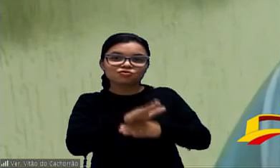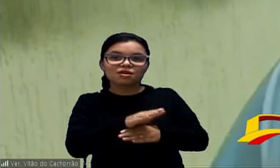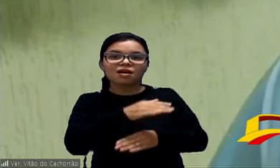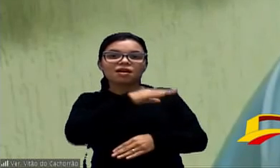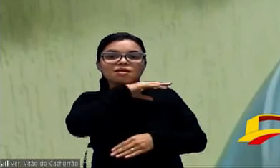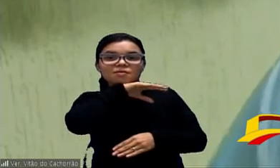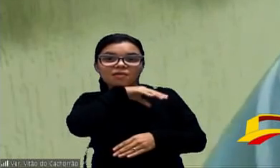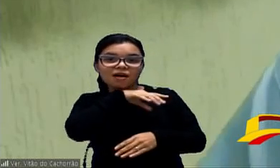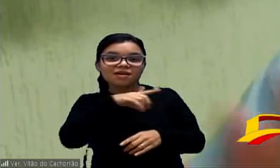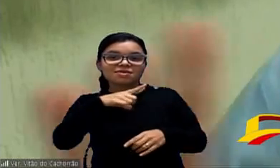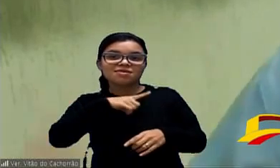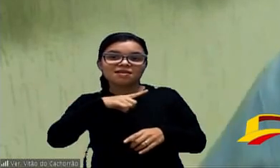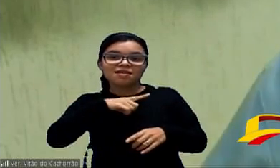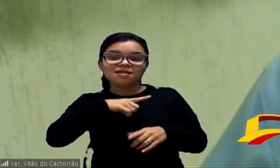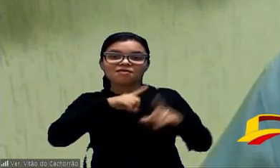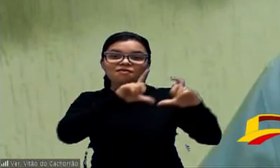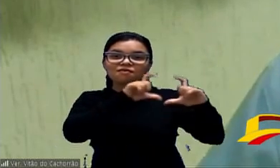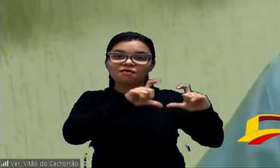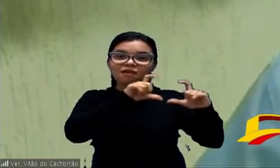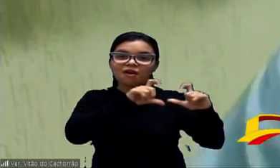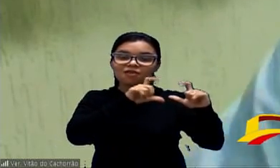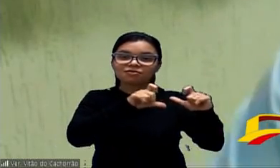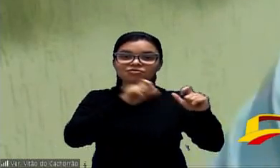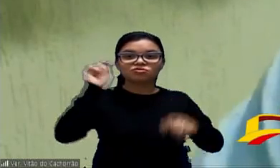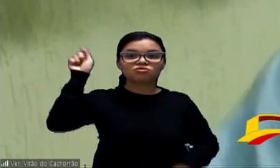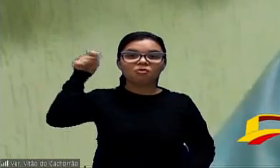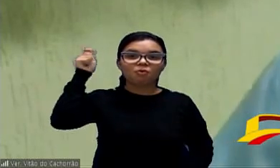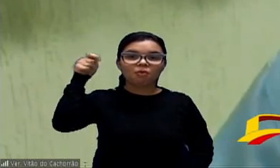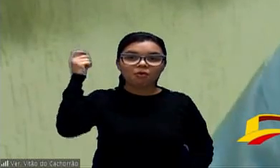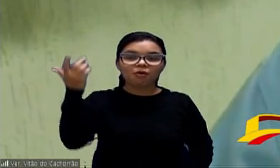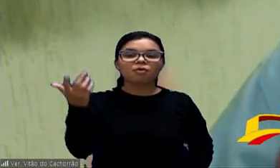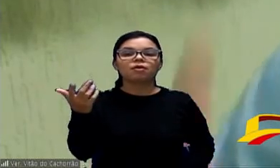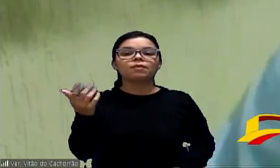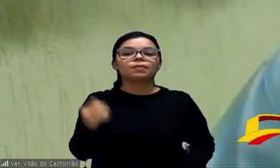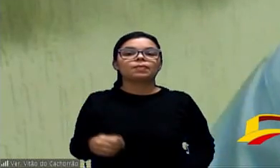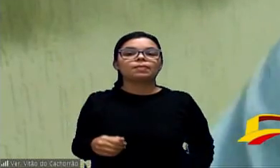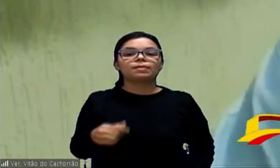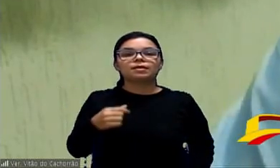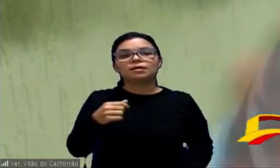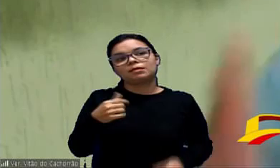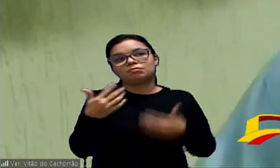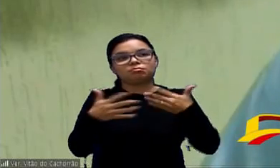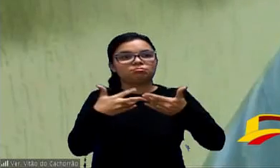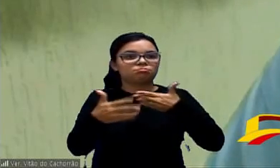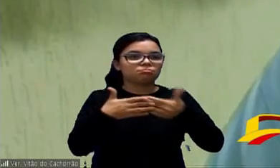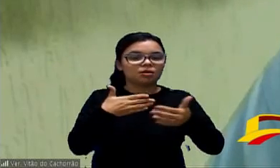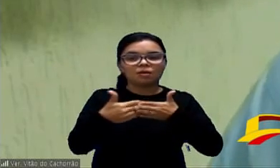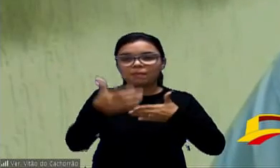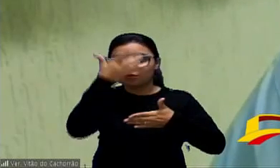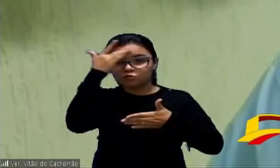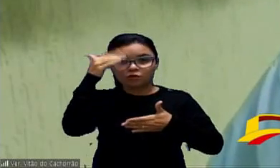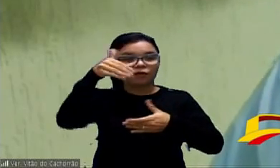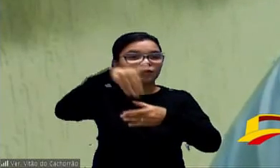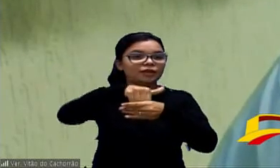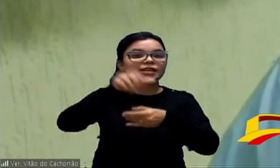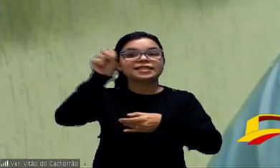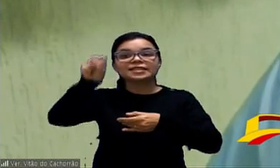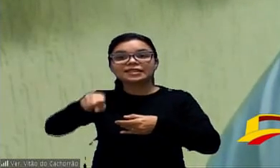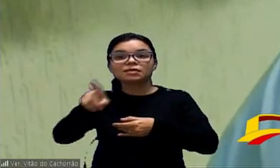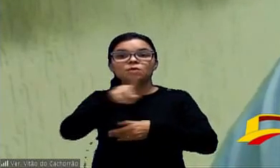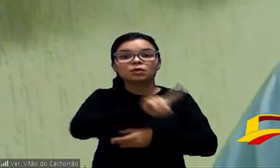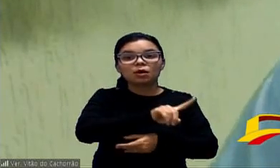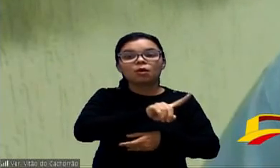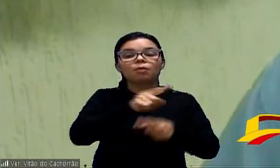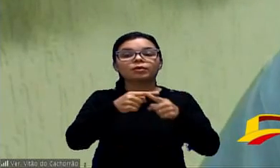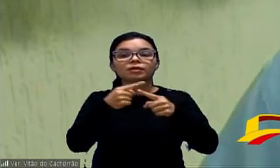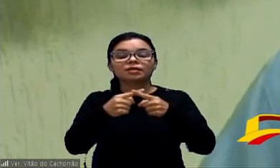rodeio. Então, a gente tem que respeitar todos. Independente se a pessoa vai votar sim ou não, eu respeito todos vocês, porque vocês são eleitos.